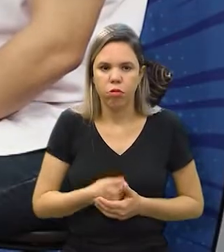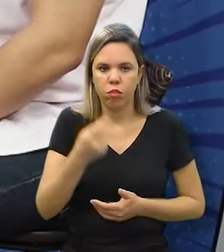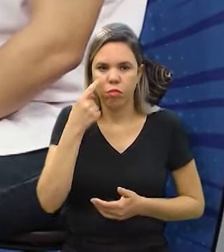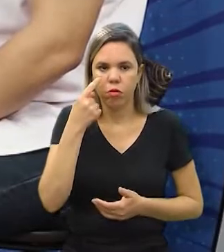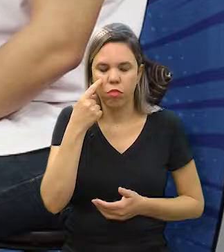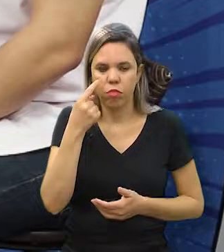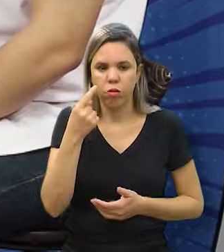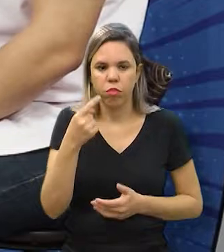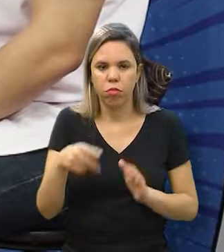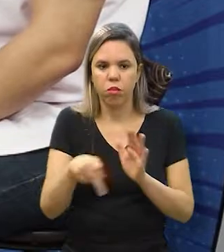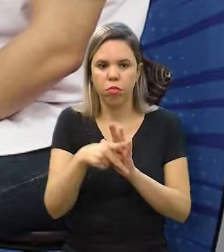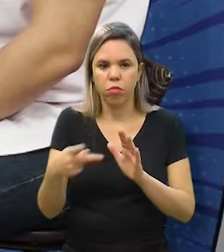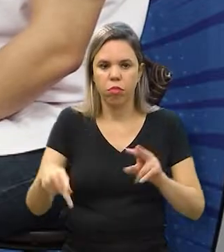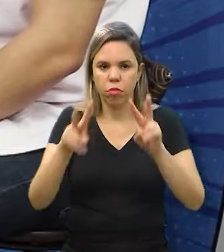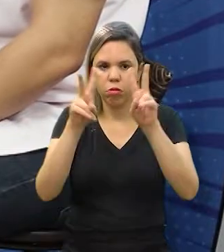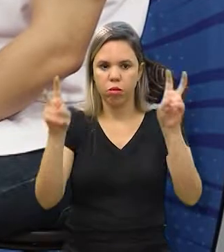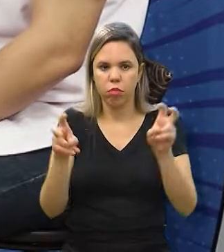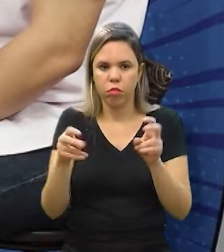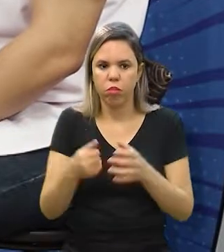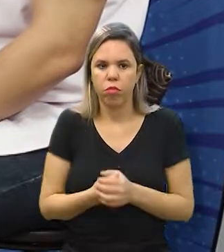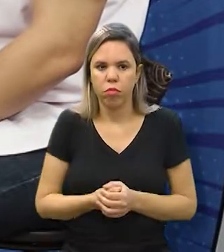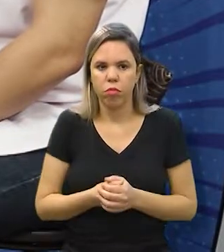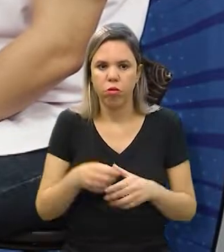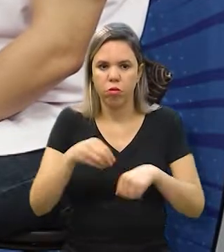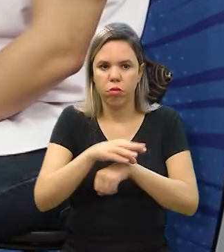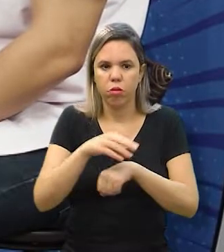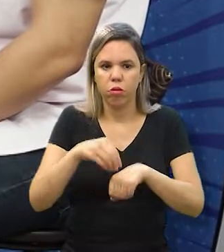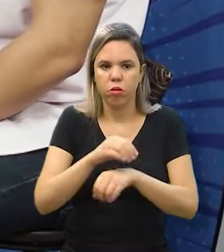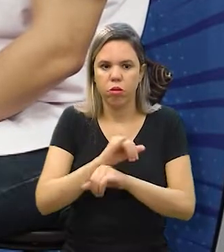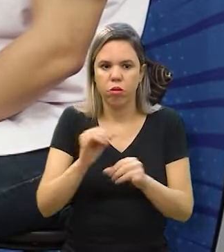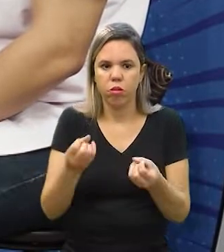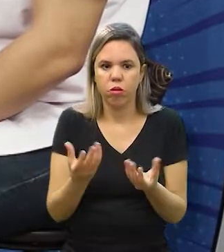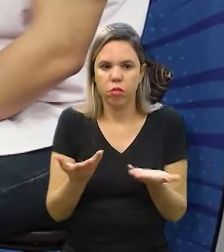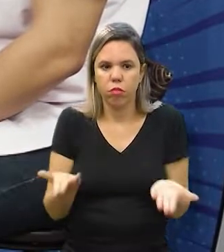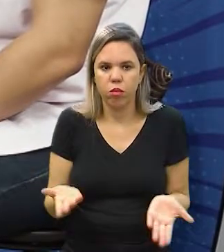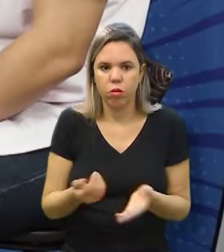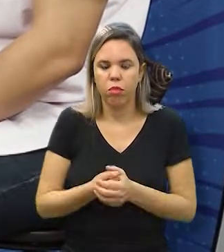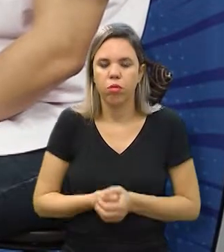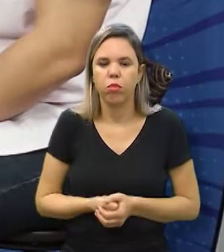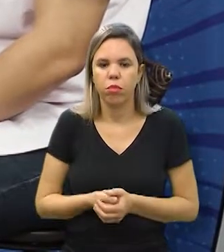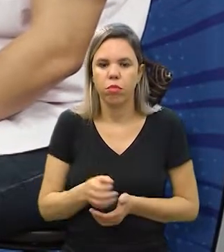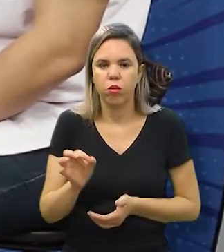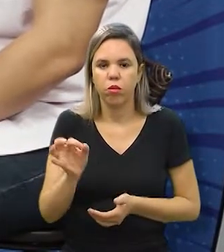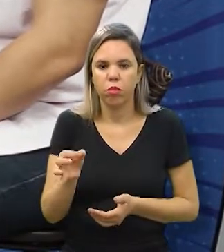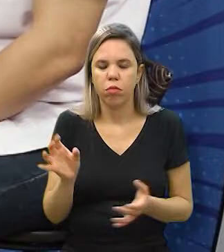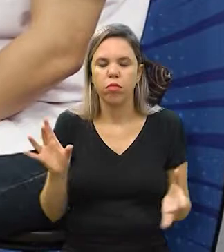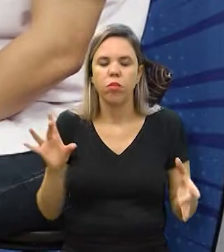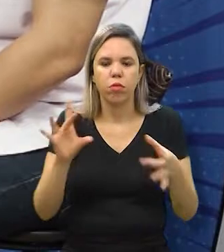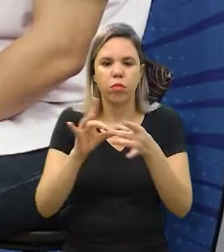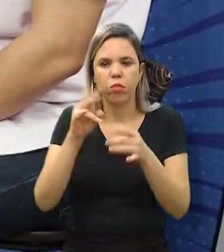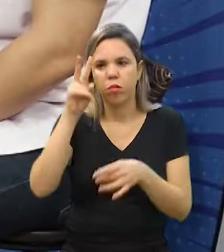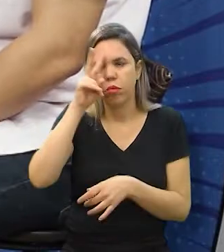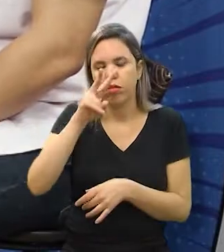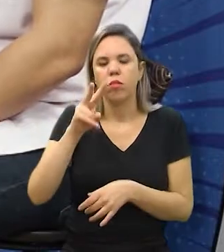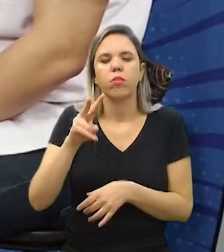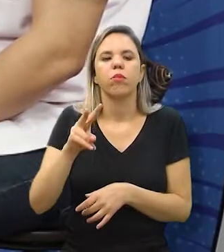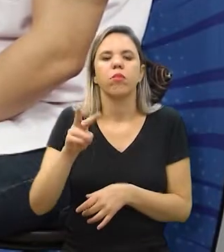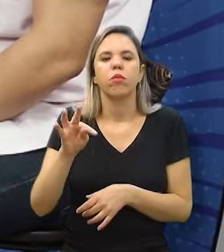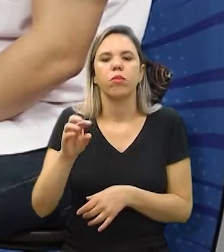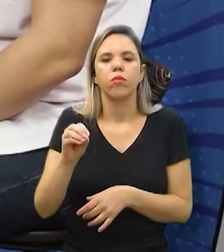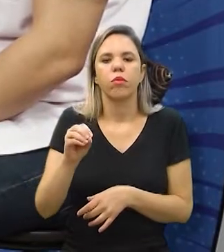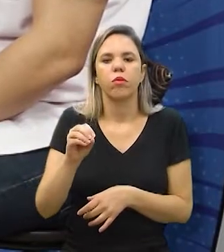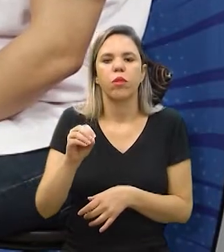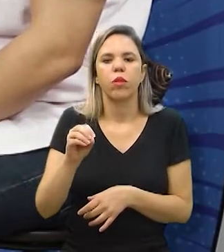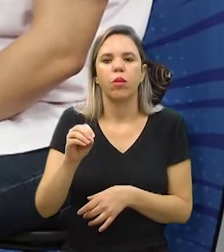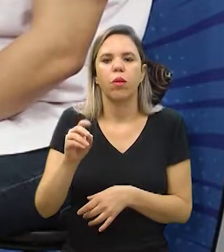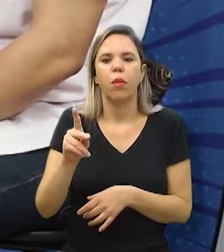olha só, o próprio título, né, já te traz uma informação ali, que com certeza está relacionado com a história, né, o Topázio